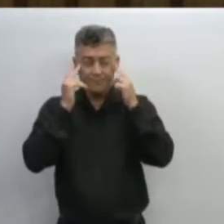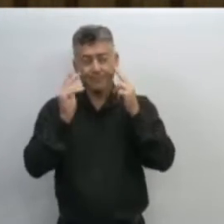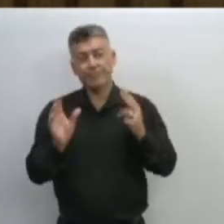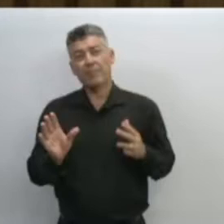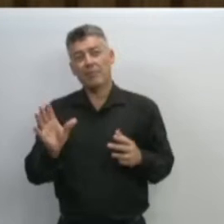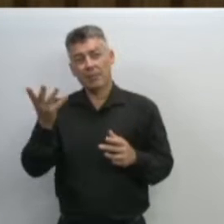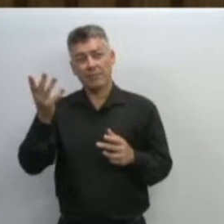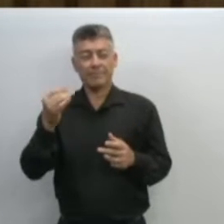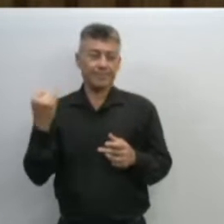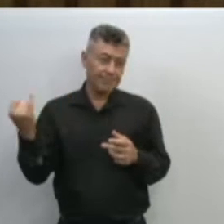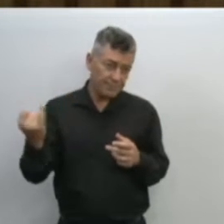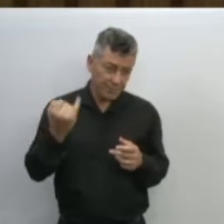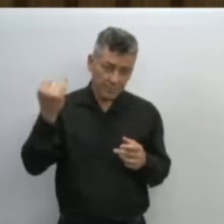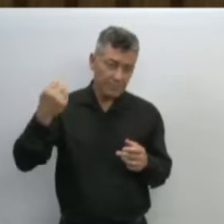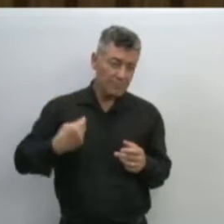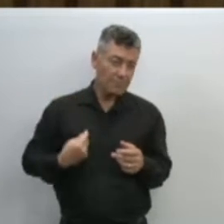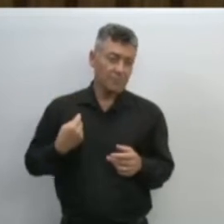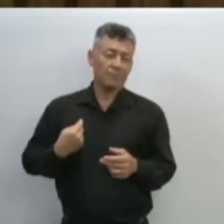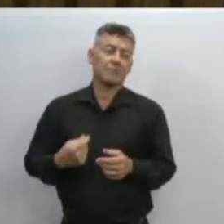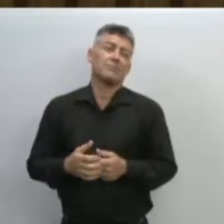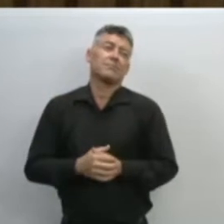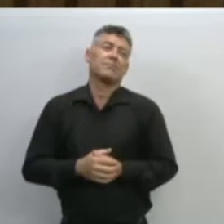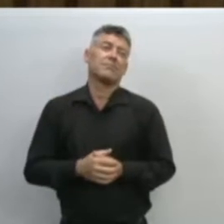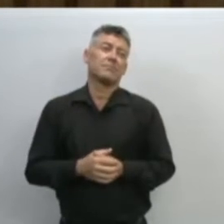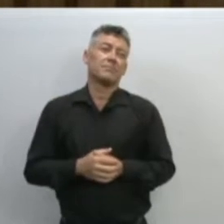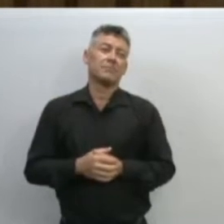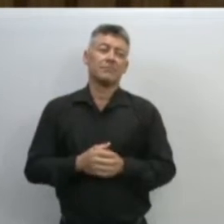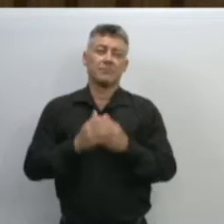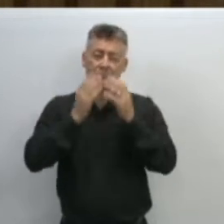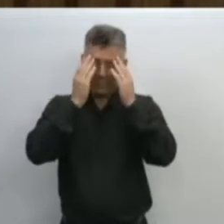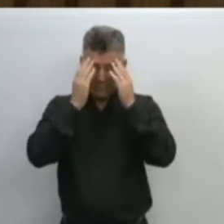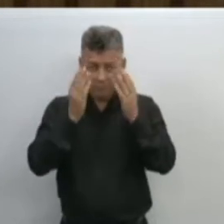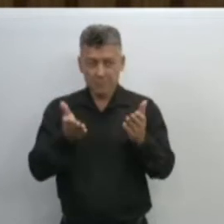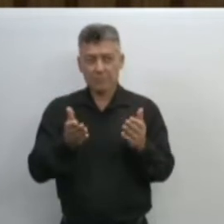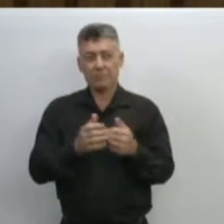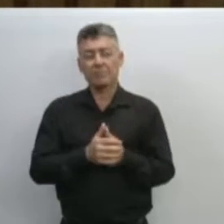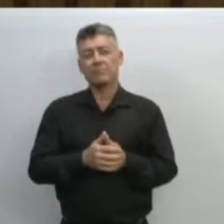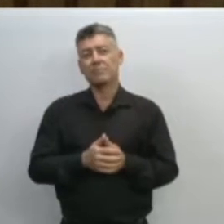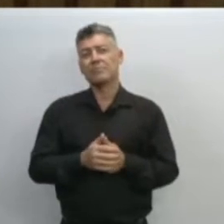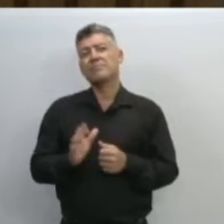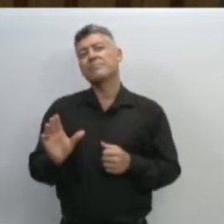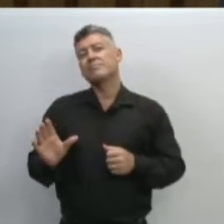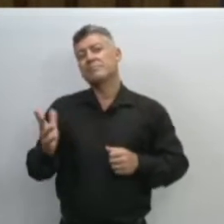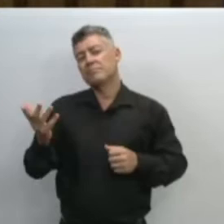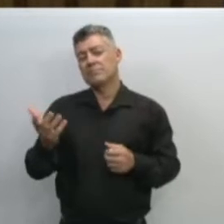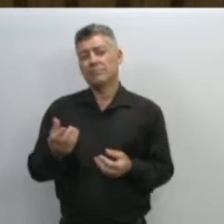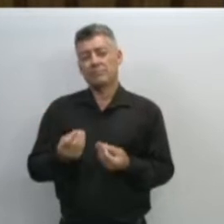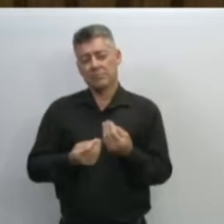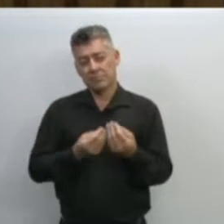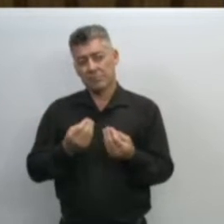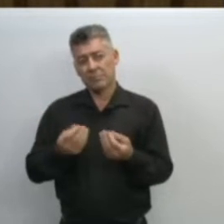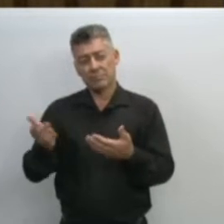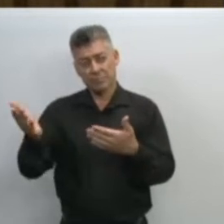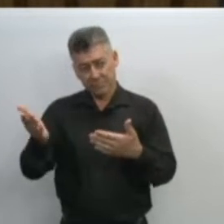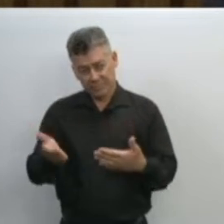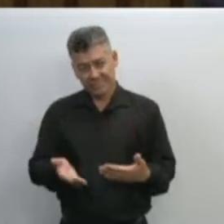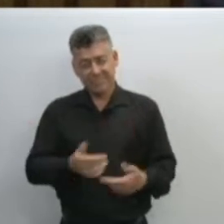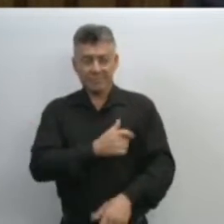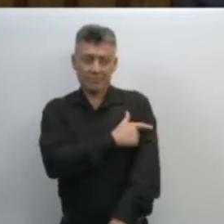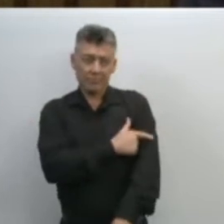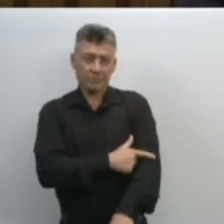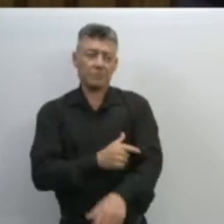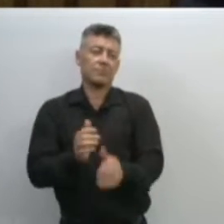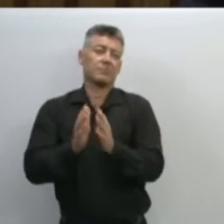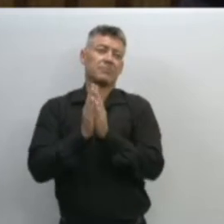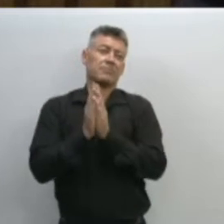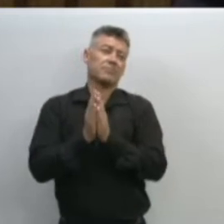mais importante das suas vidas. Então, quero agradecer ao Dr. Graco, que nos recebeu de uma forma muito cordial. Fez também um